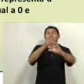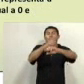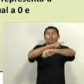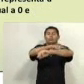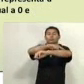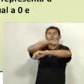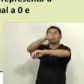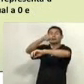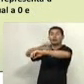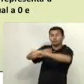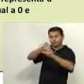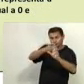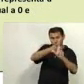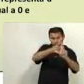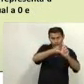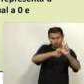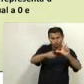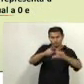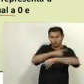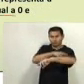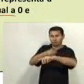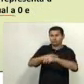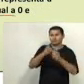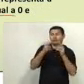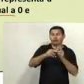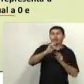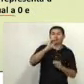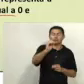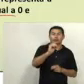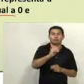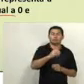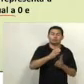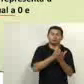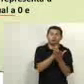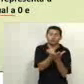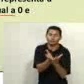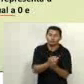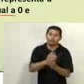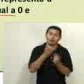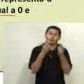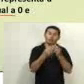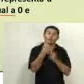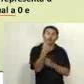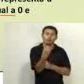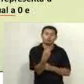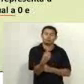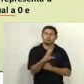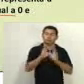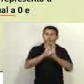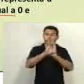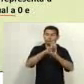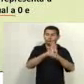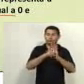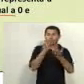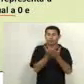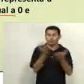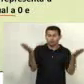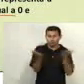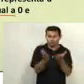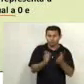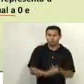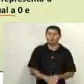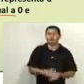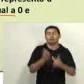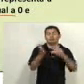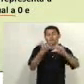seguir representa a distribuição normal, com média igual a 0 e desvio padrão igual a 1, que é justamente o conceito que vimos nessa teleaula de hoje,